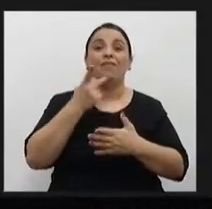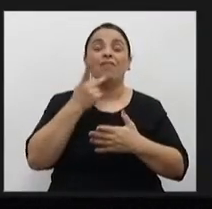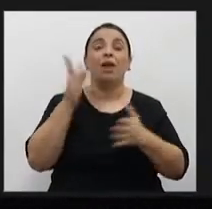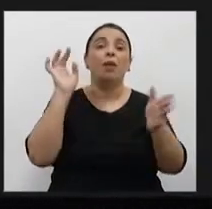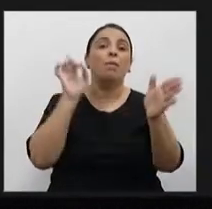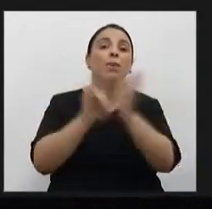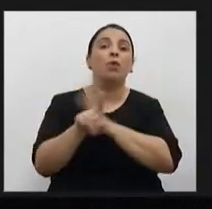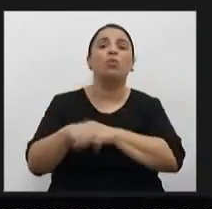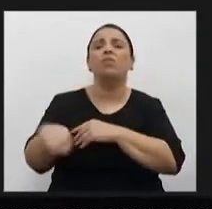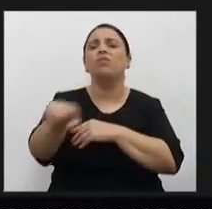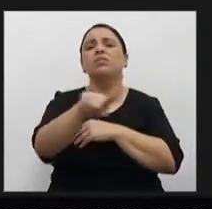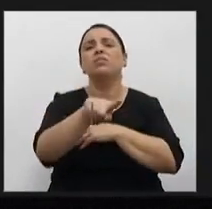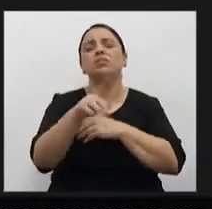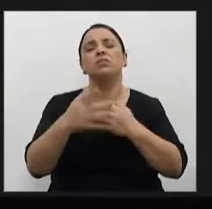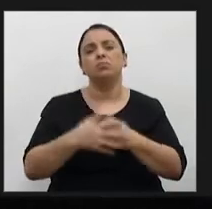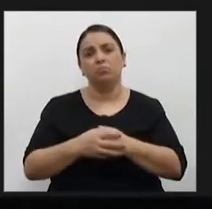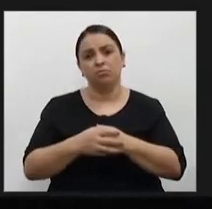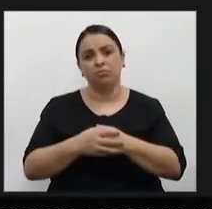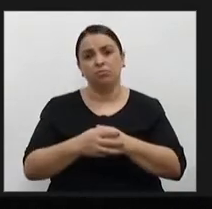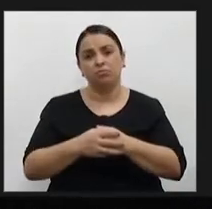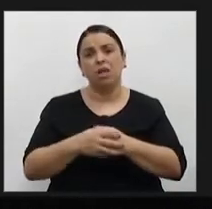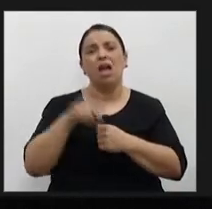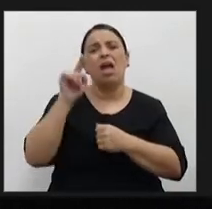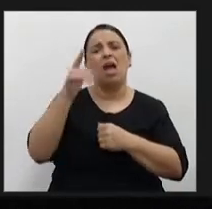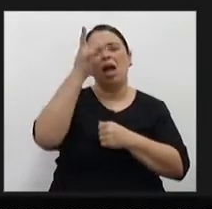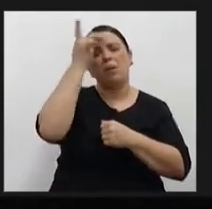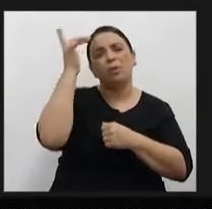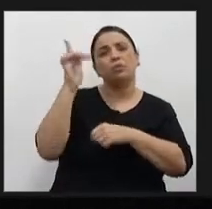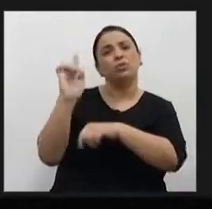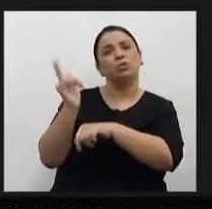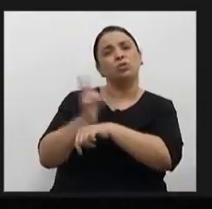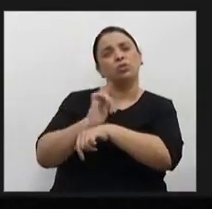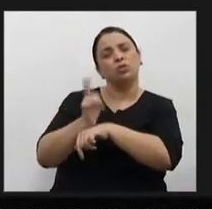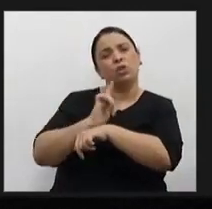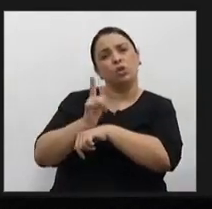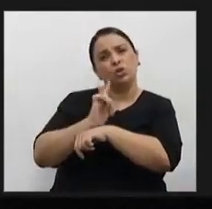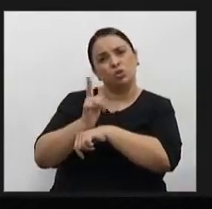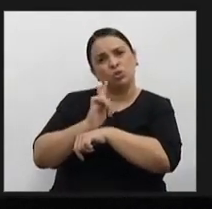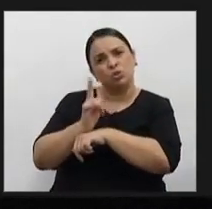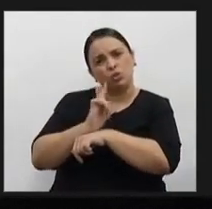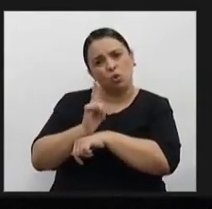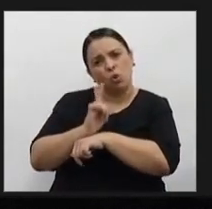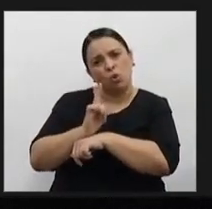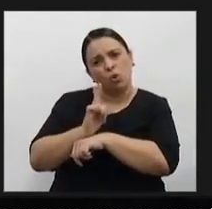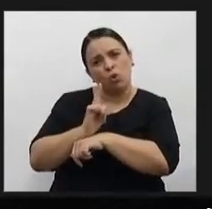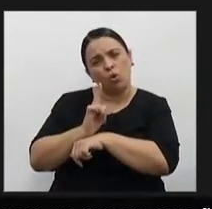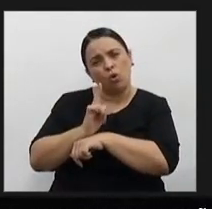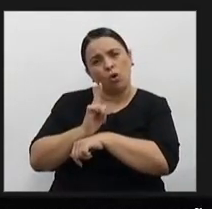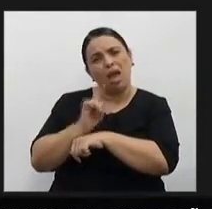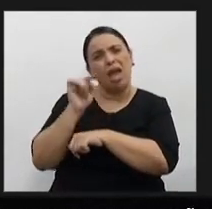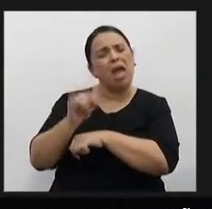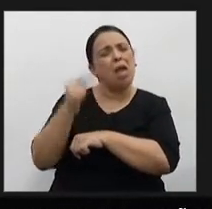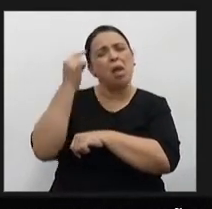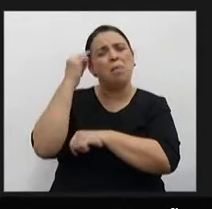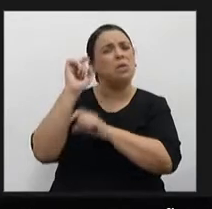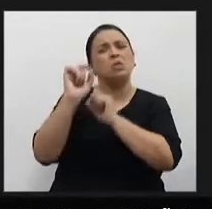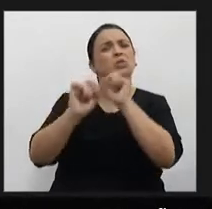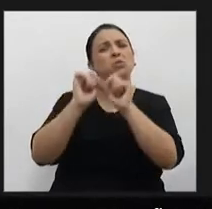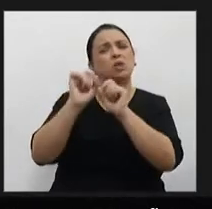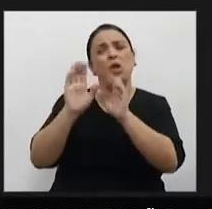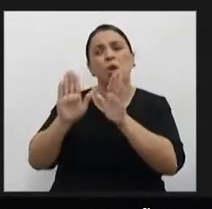perguntando a vocês sobre o que pensam os gestores em relação às pessoas com